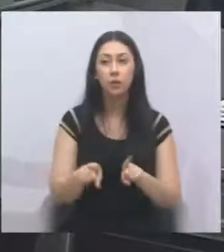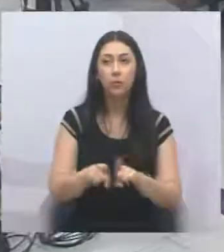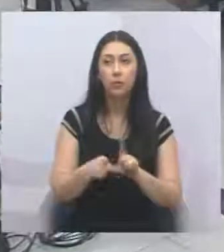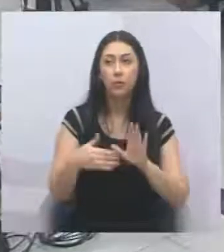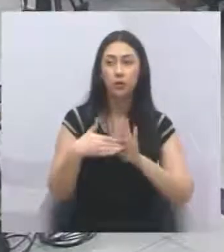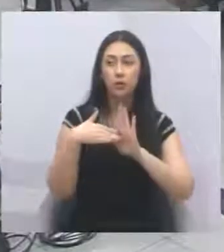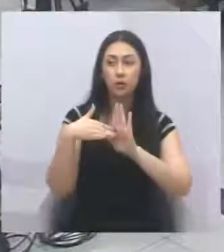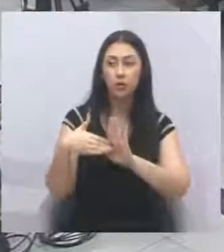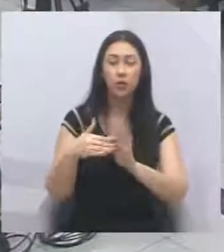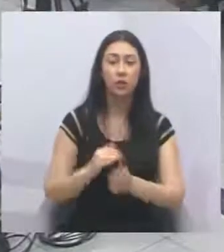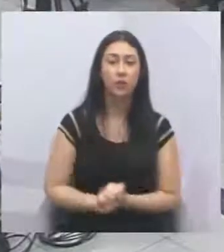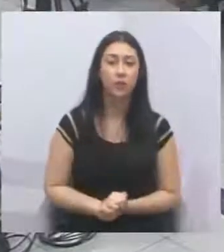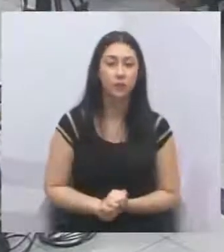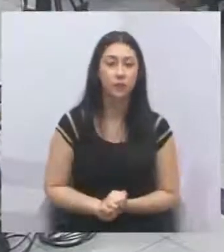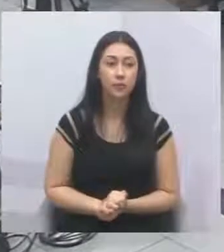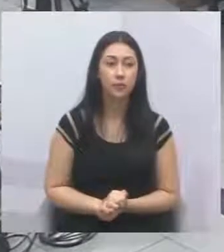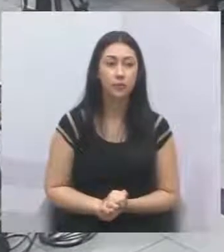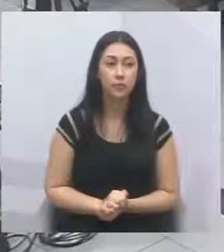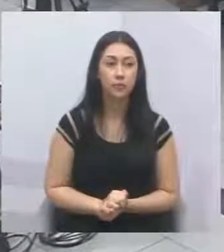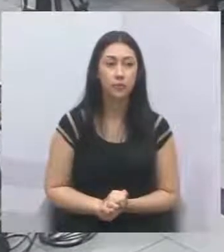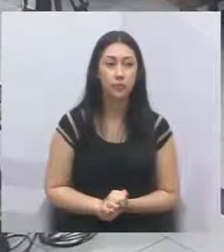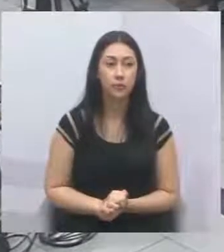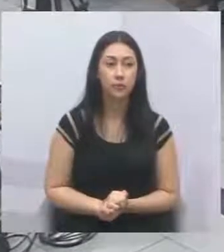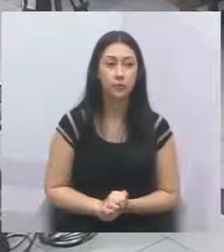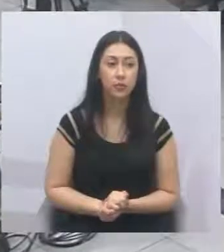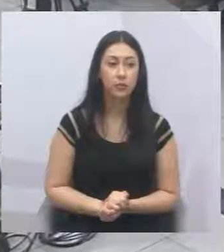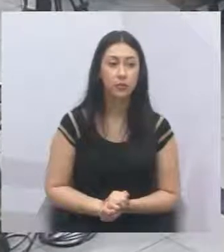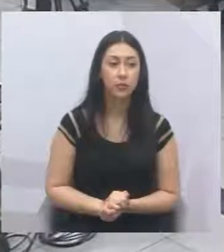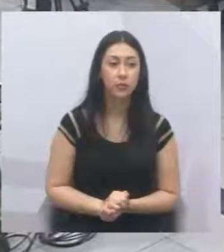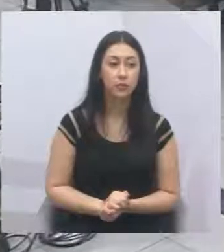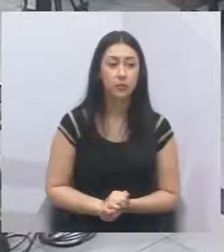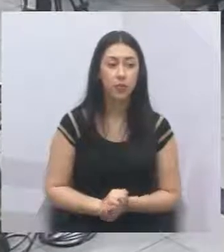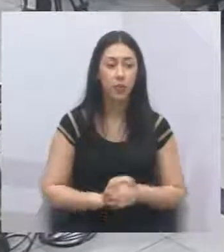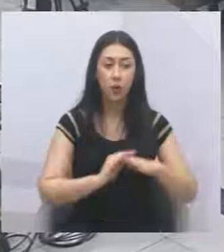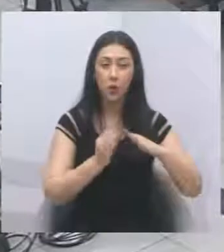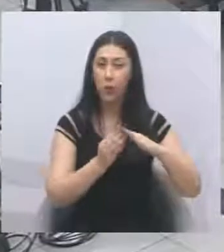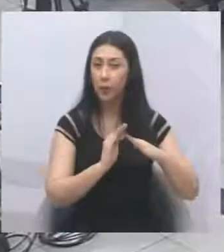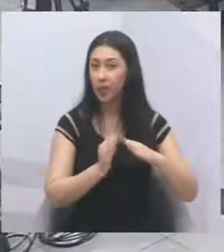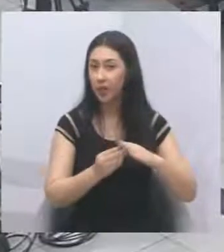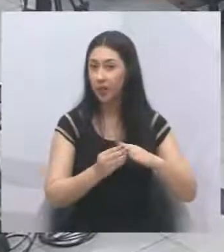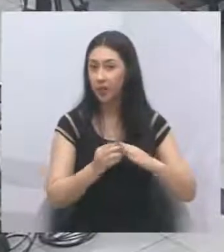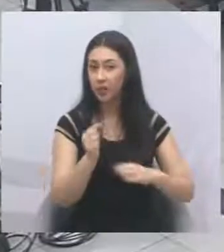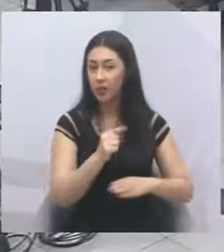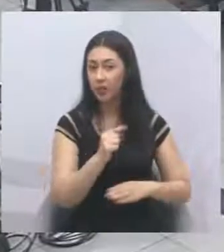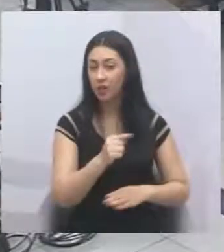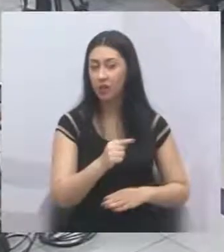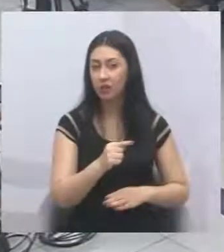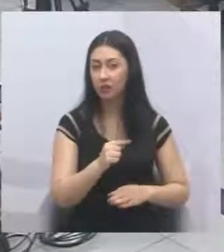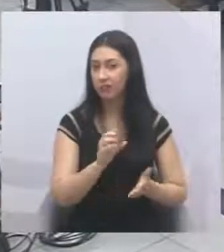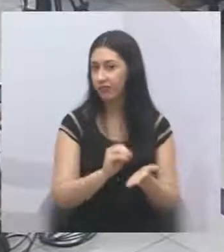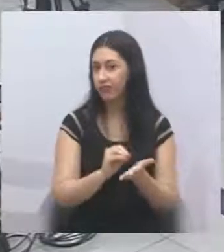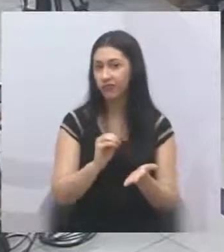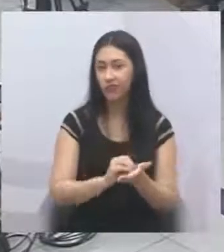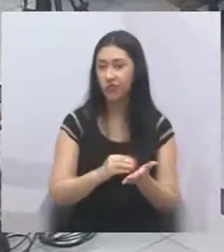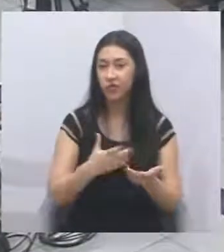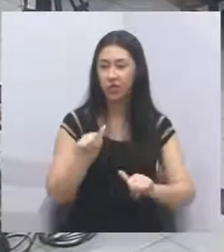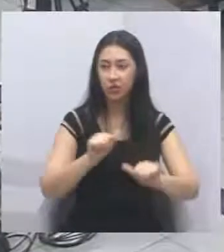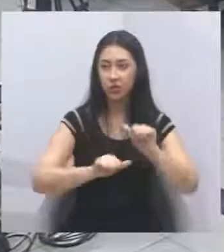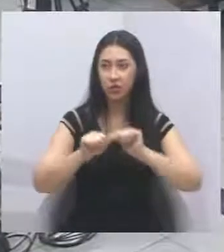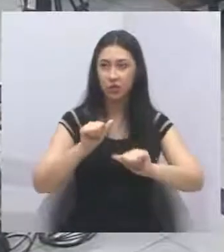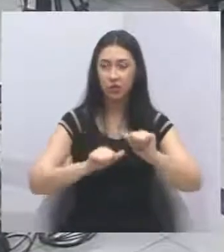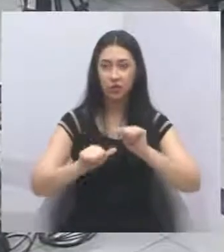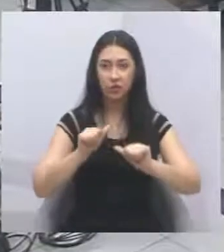colaborar com relação a isso, e o Hernani bem colocou aqui, que o Campo Grande não está inserido nessas alterações,